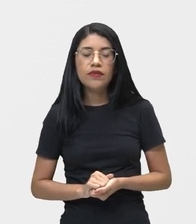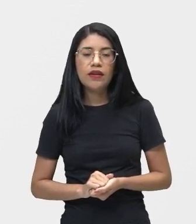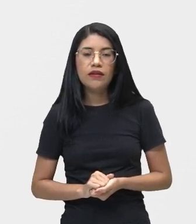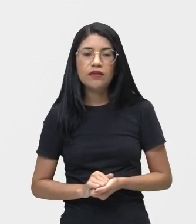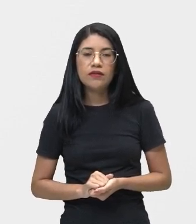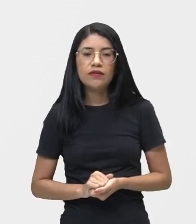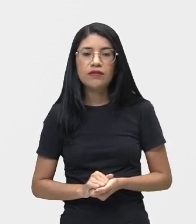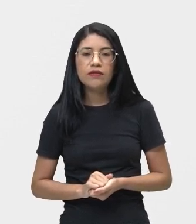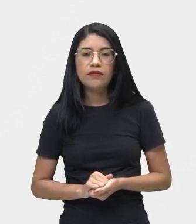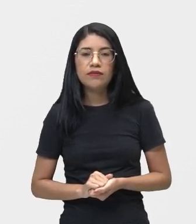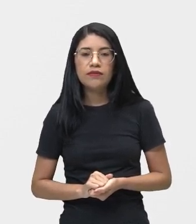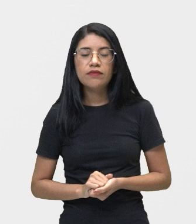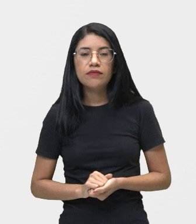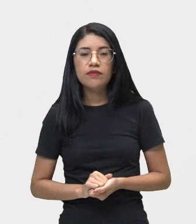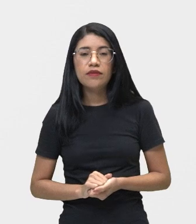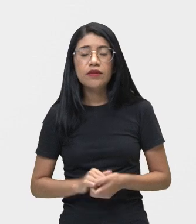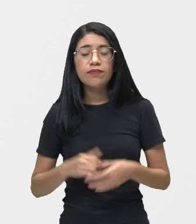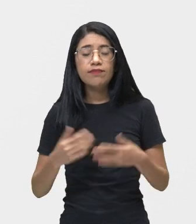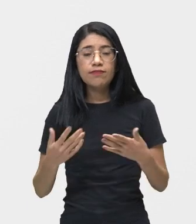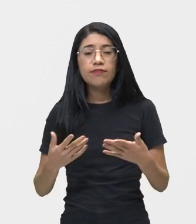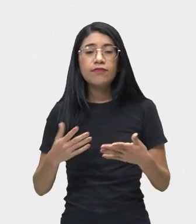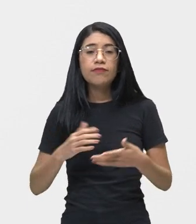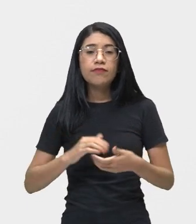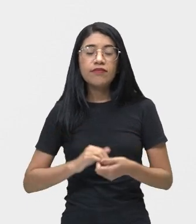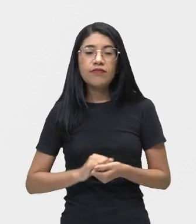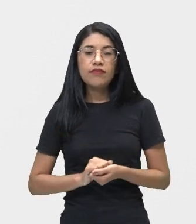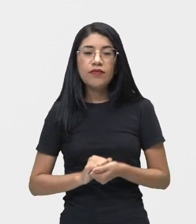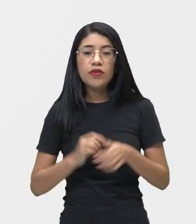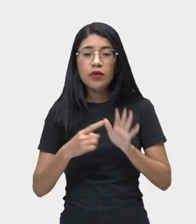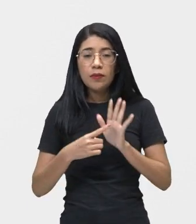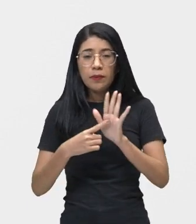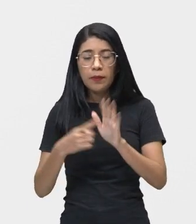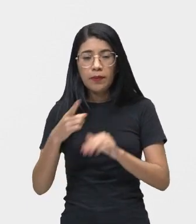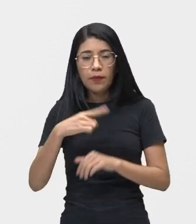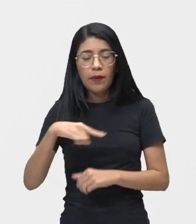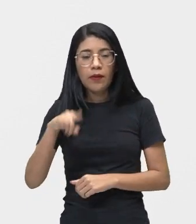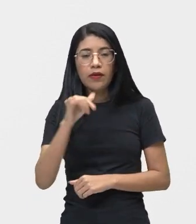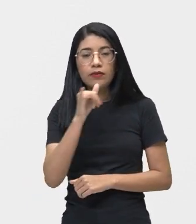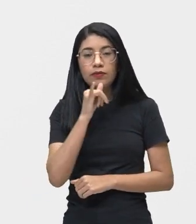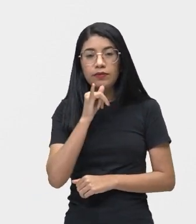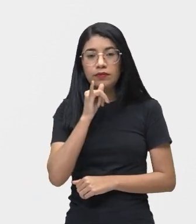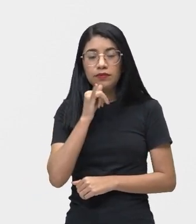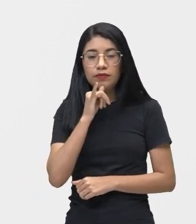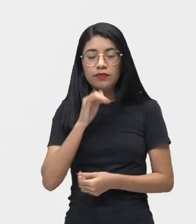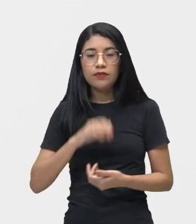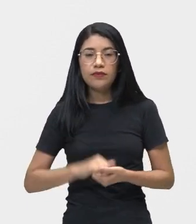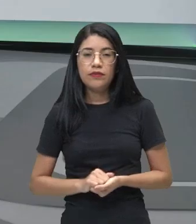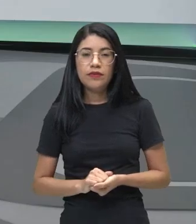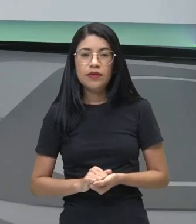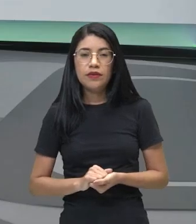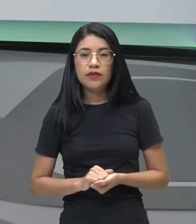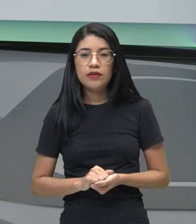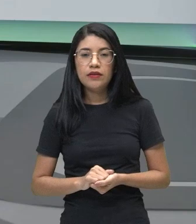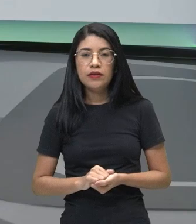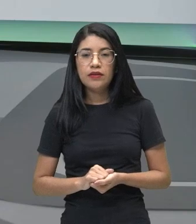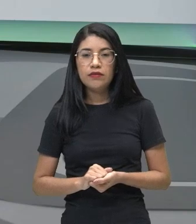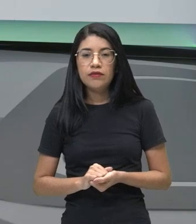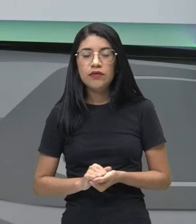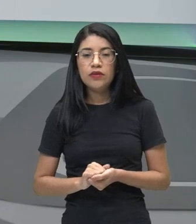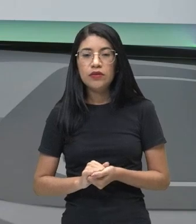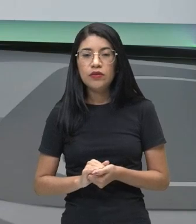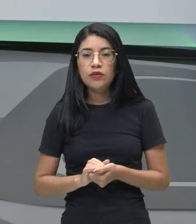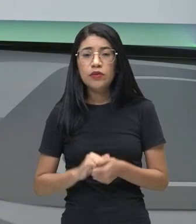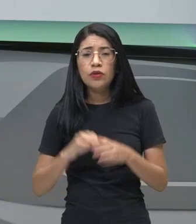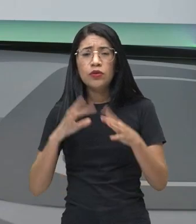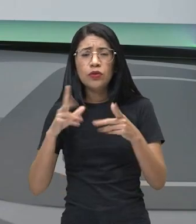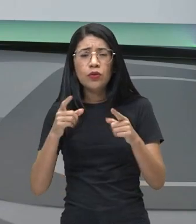agitação dessas partículas. Muito bem. Aí eu trouxe para vocês um exemplo que envolve aí todos